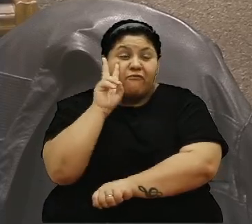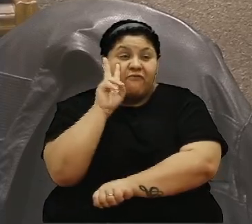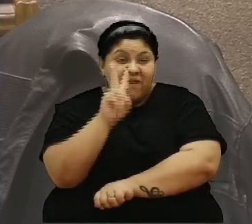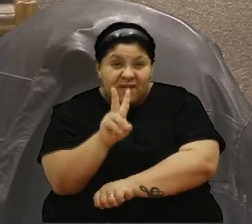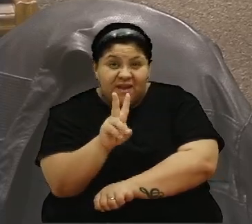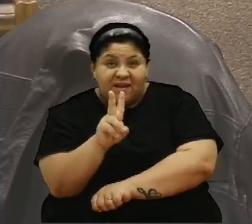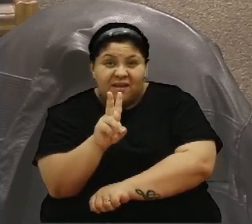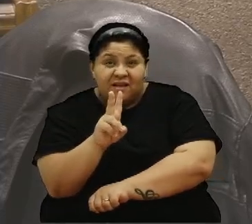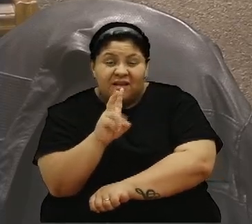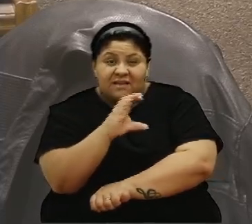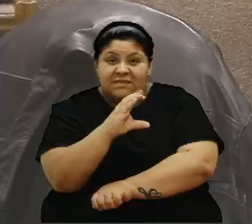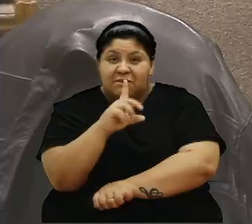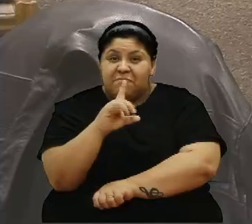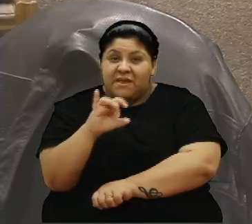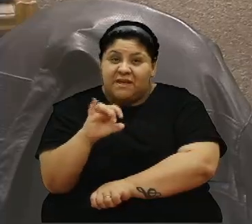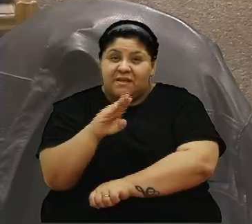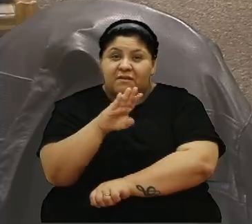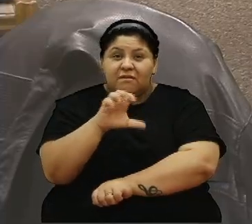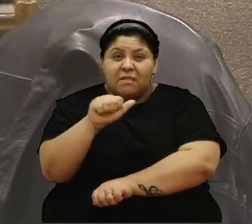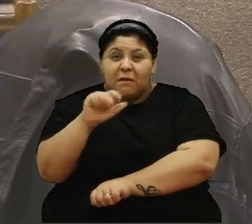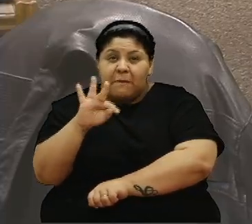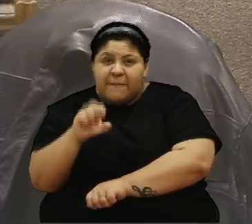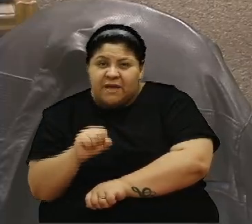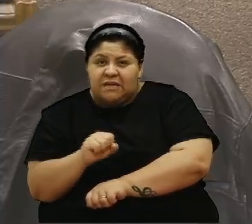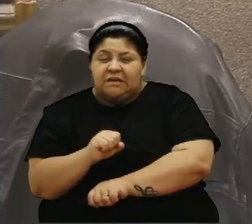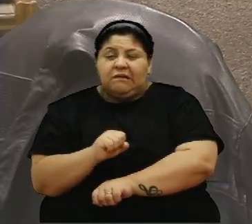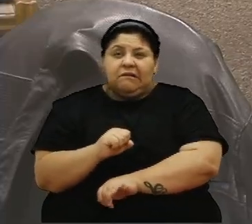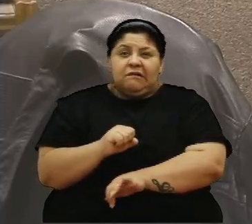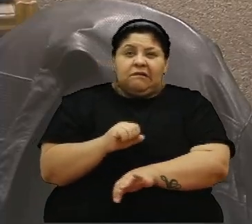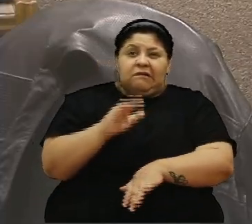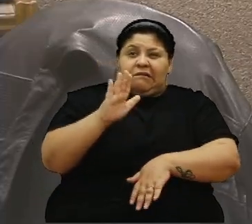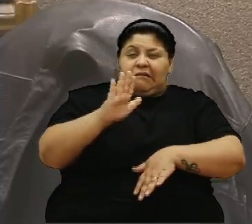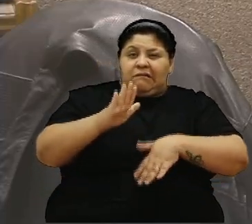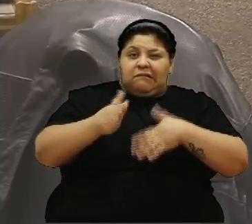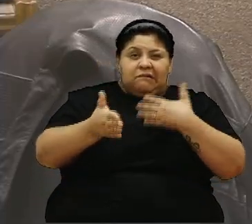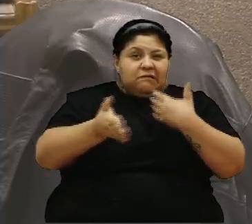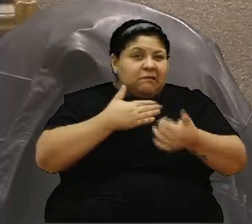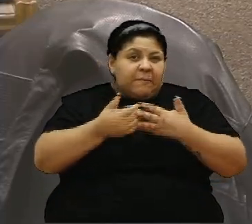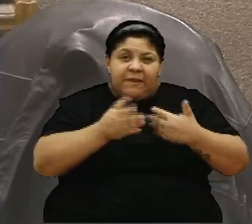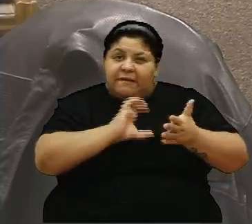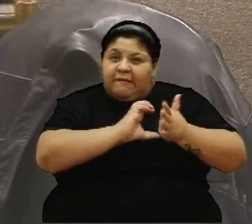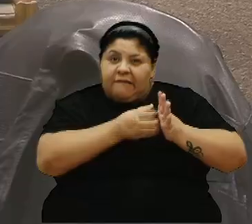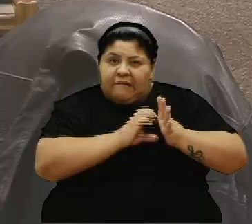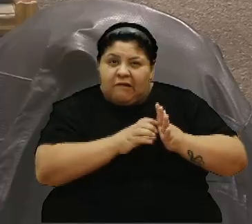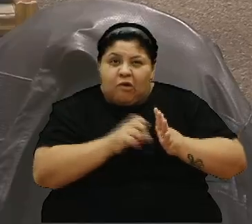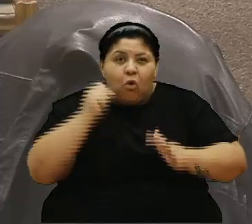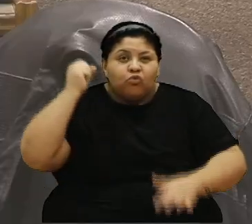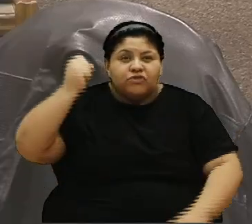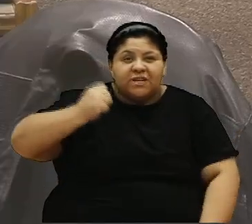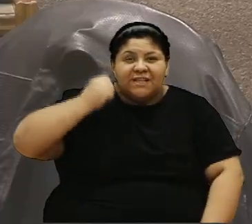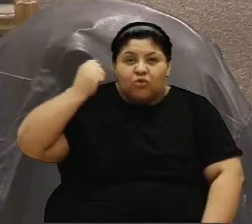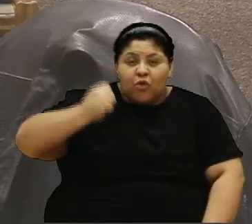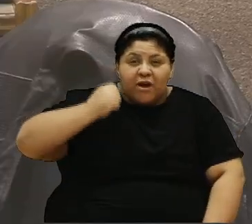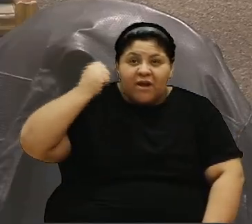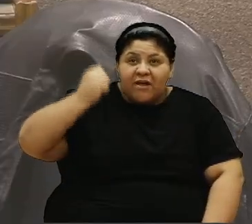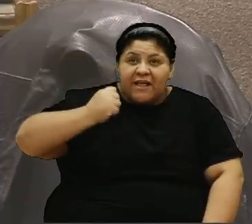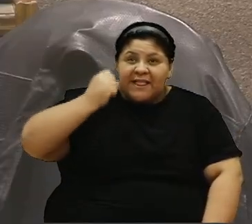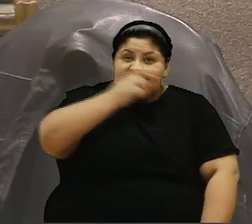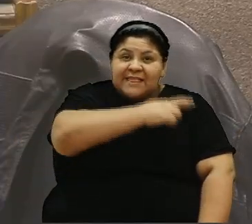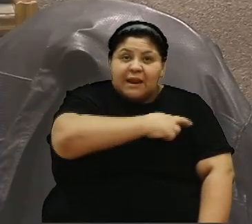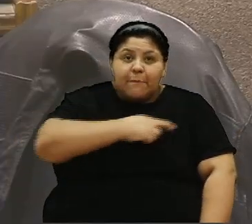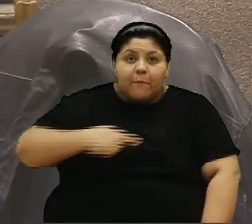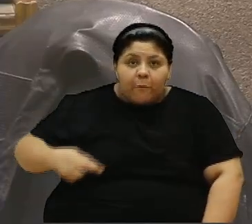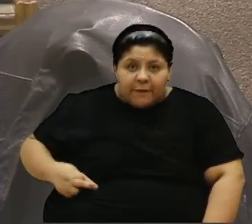ali, e independente de partido, ideologia, assistir aquilo ali é vergonhoso. Um senador da